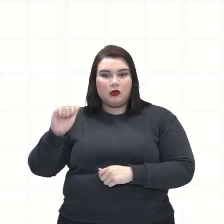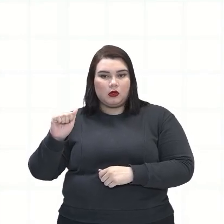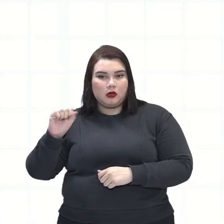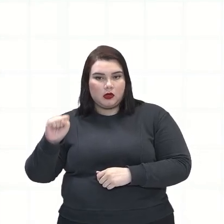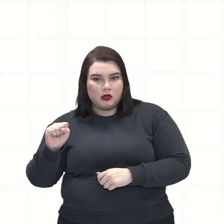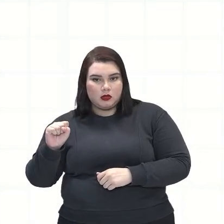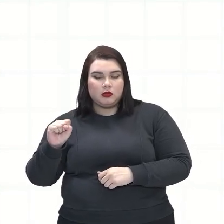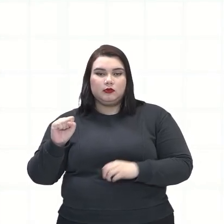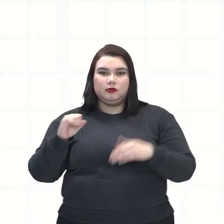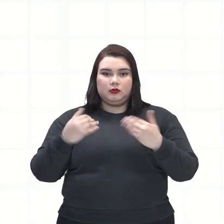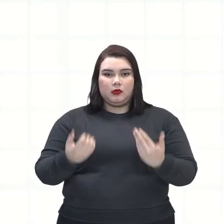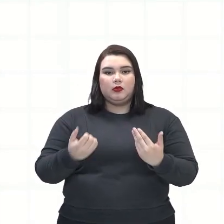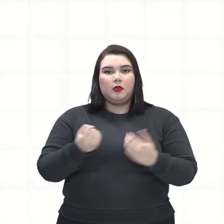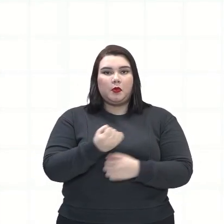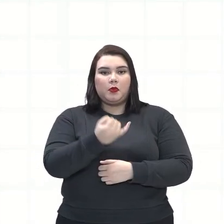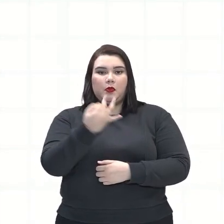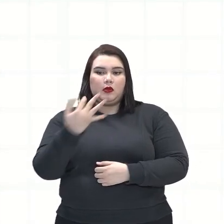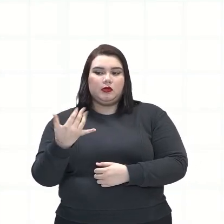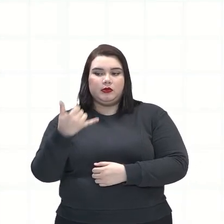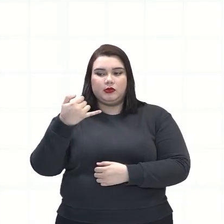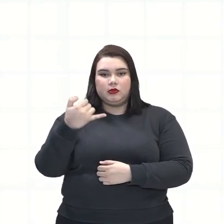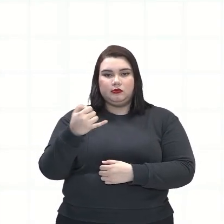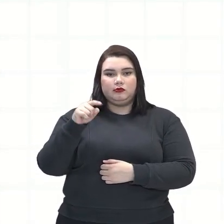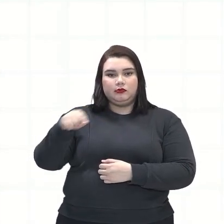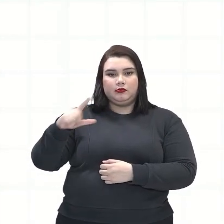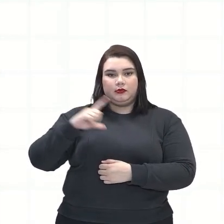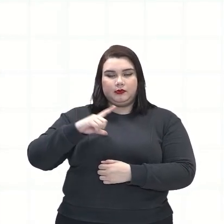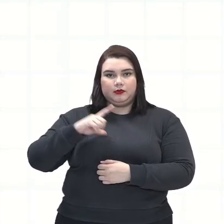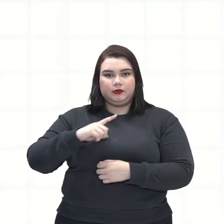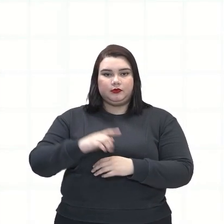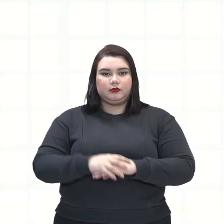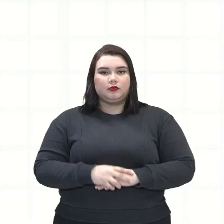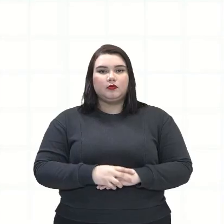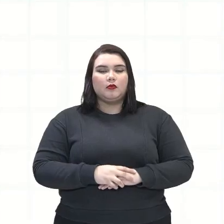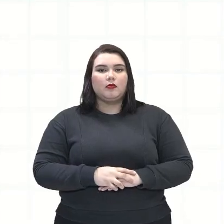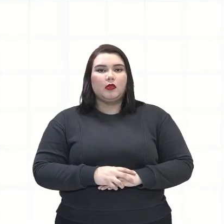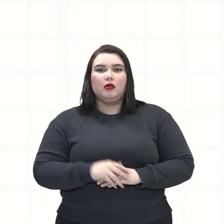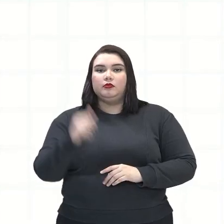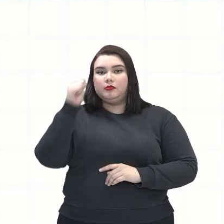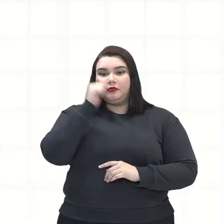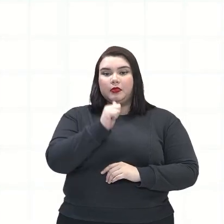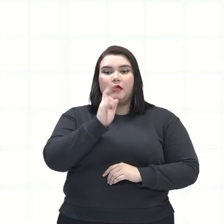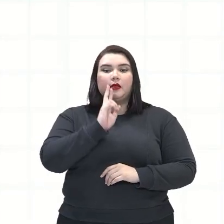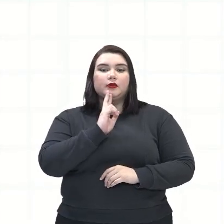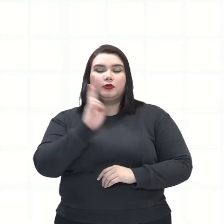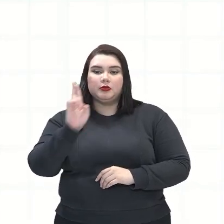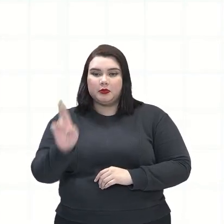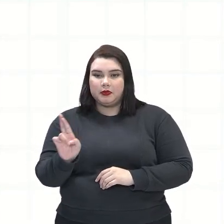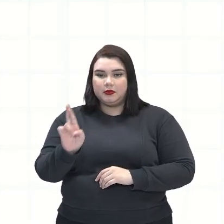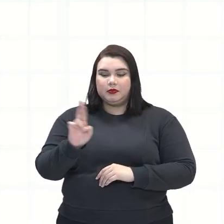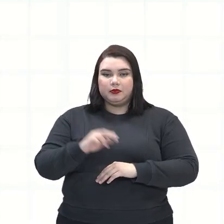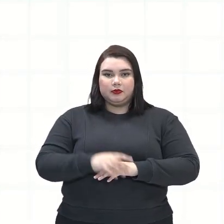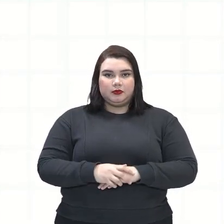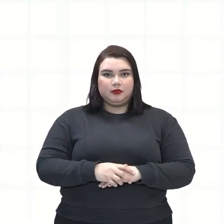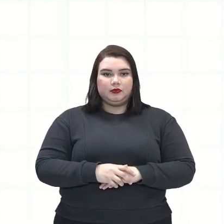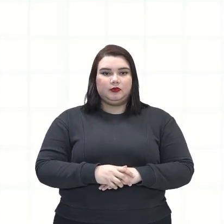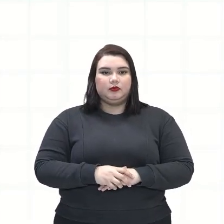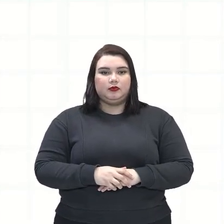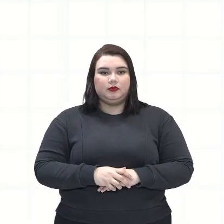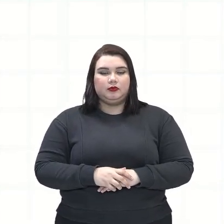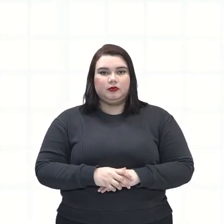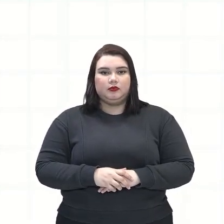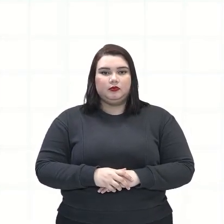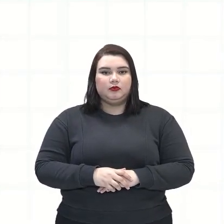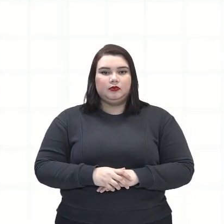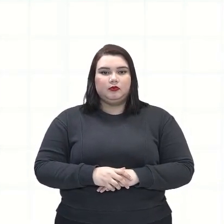tem. How many pens do you have? E aí, ela responde, I have 3 pens.